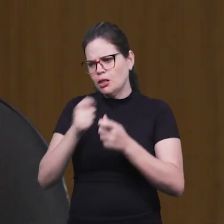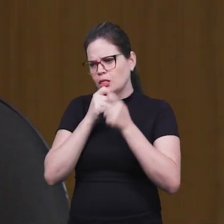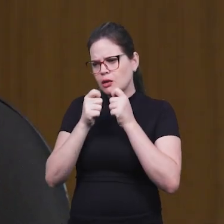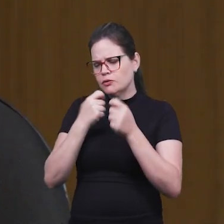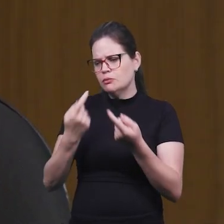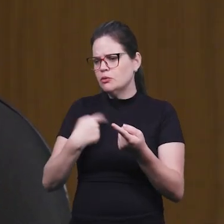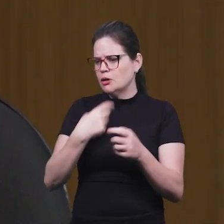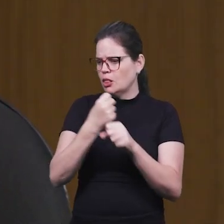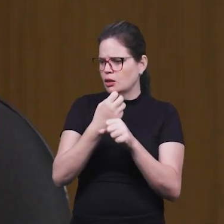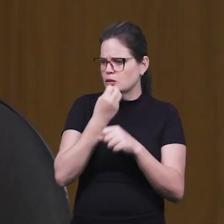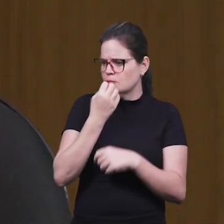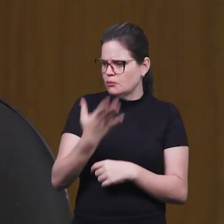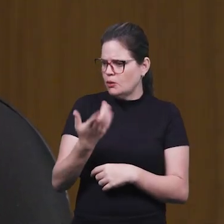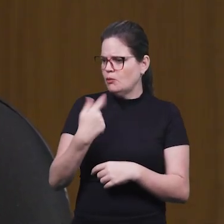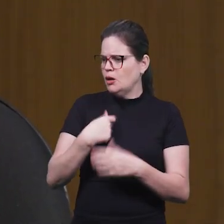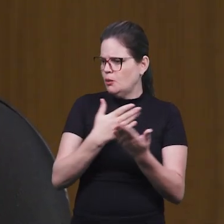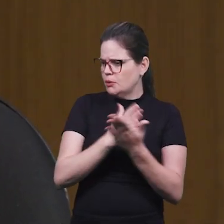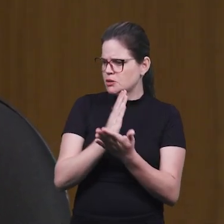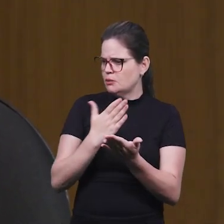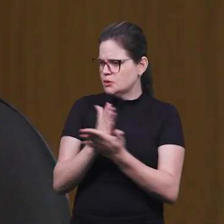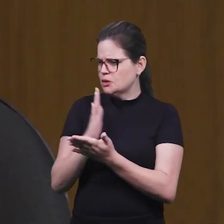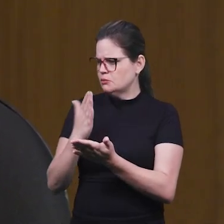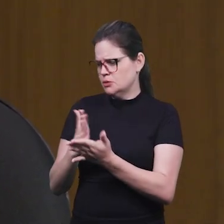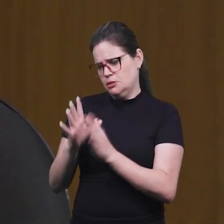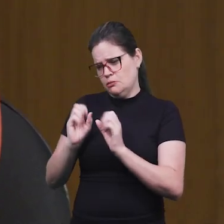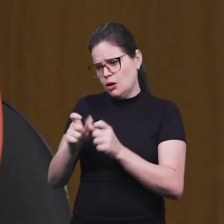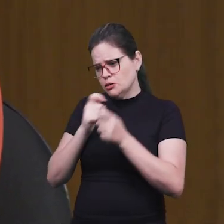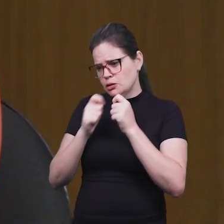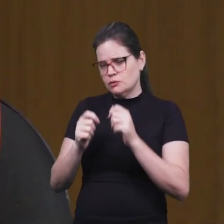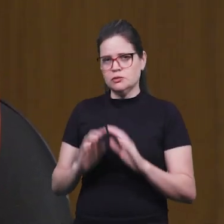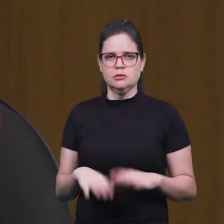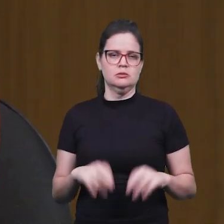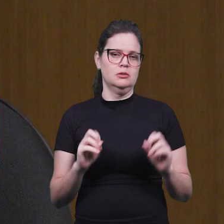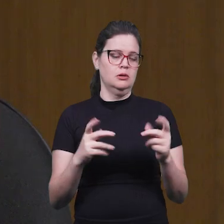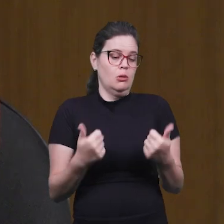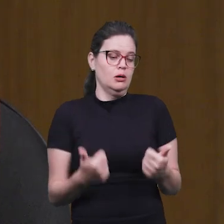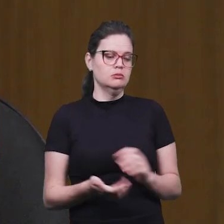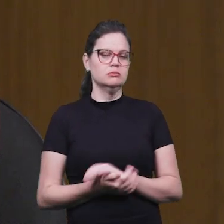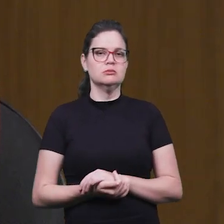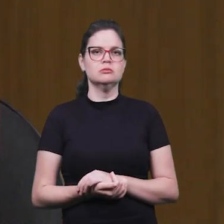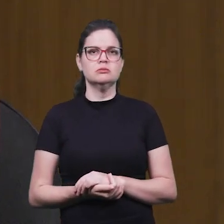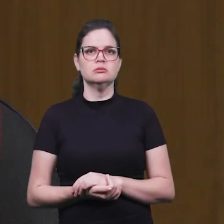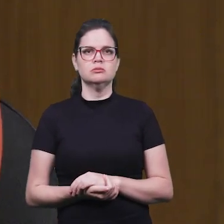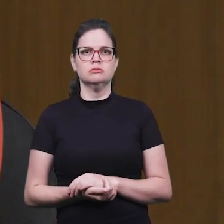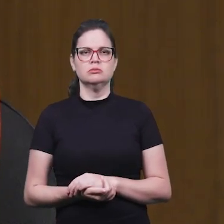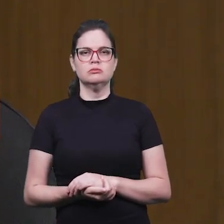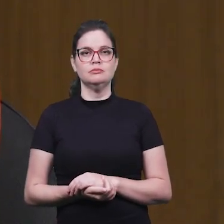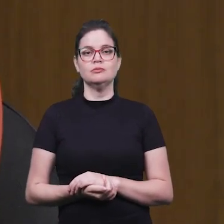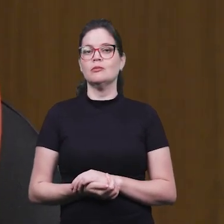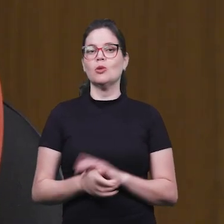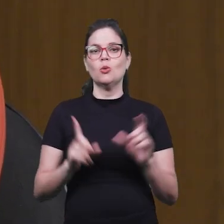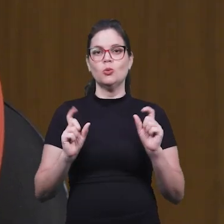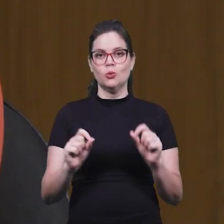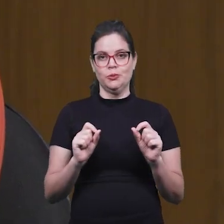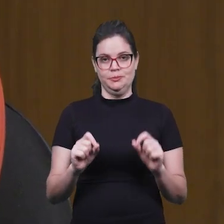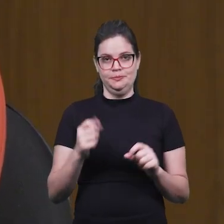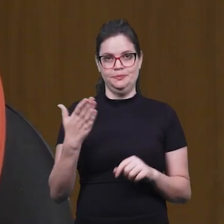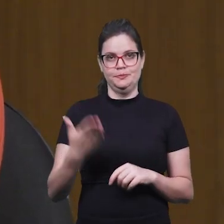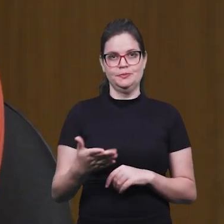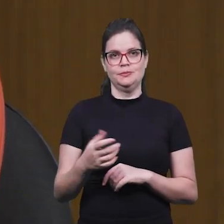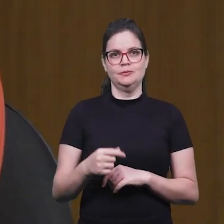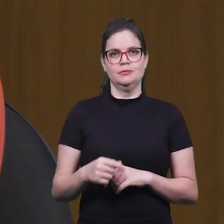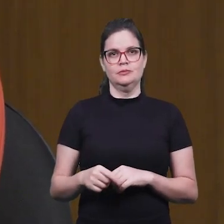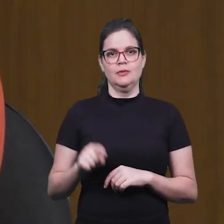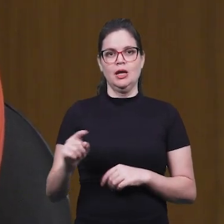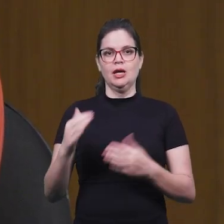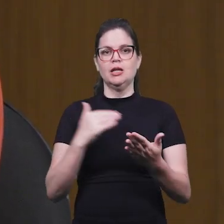eu fiz tudo, o senhor me entrevista. Aí ele falou, tá bom. Aí o que ele fez? Ele começou a declamar uma